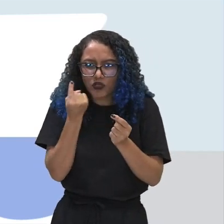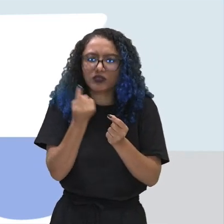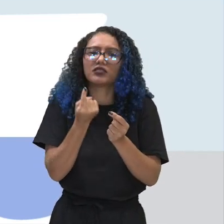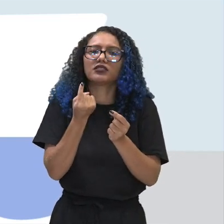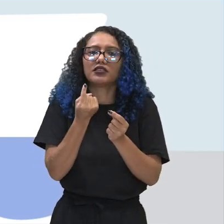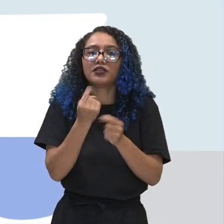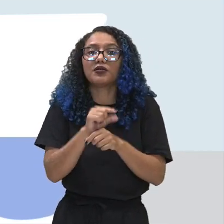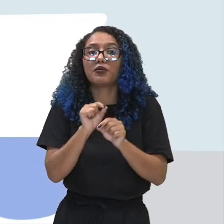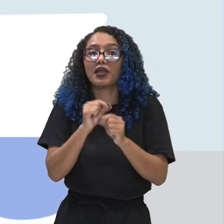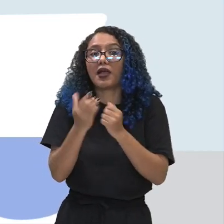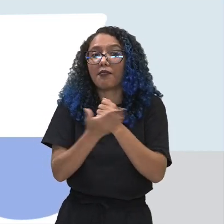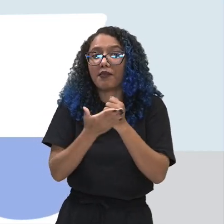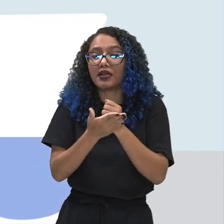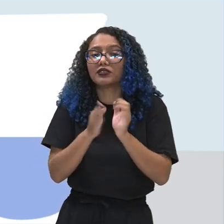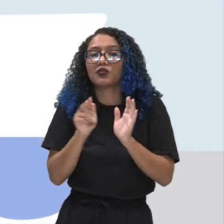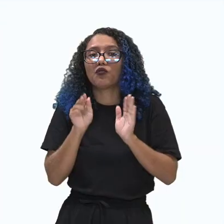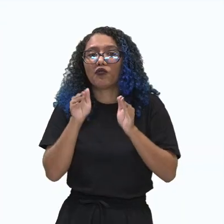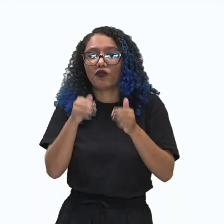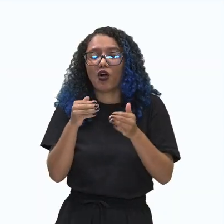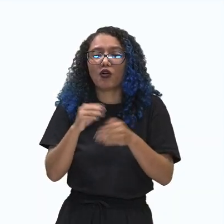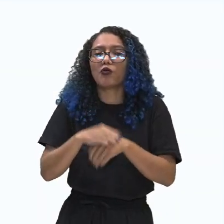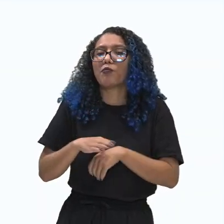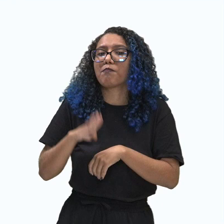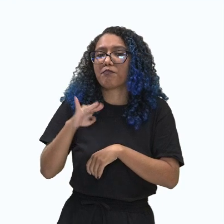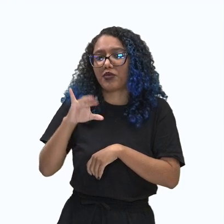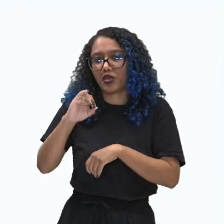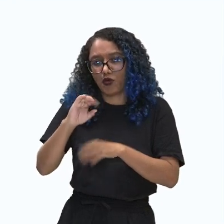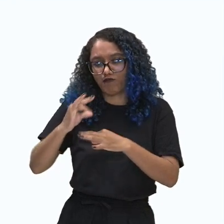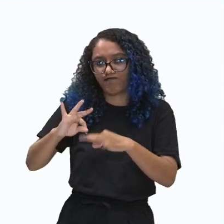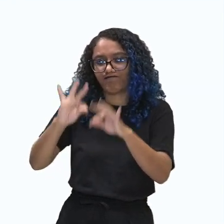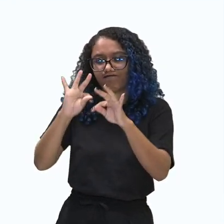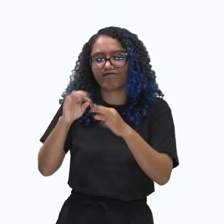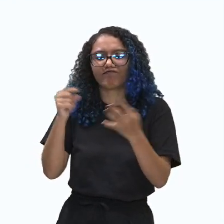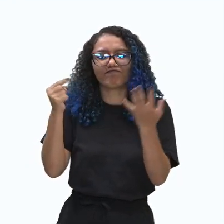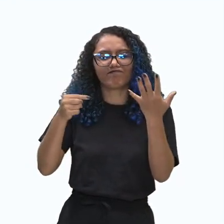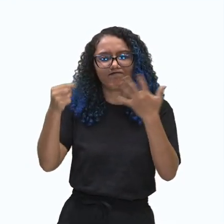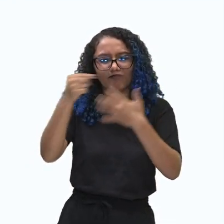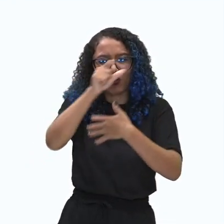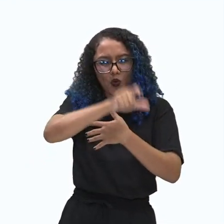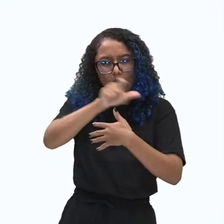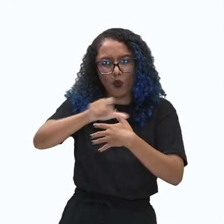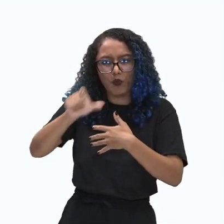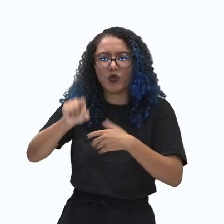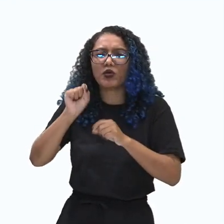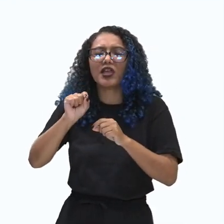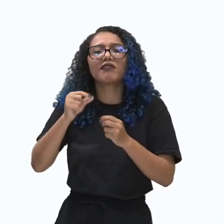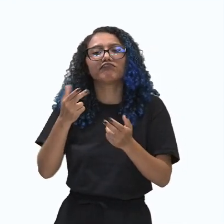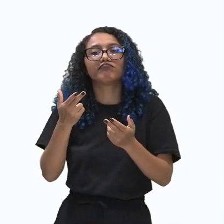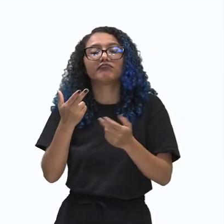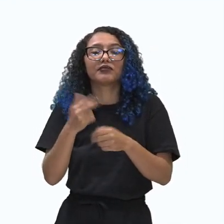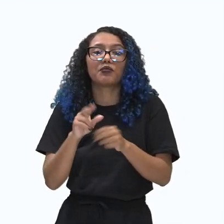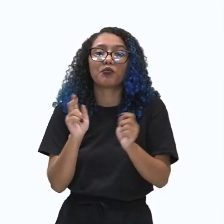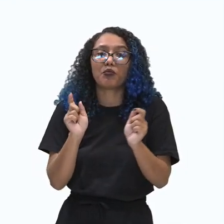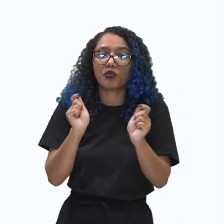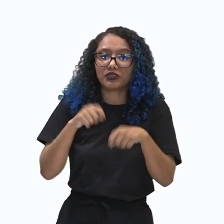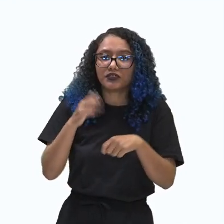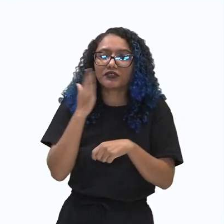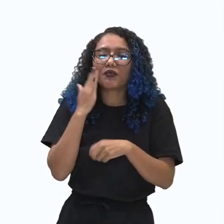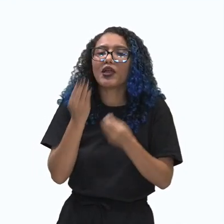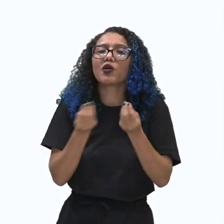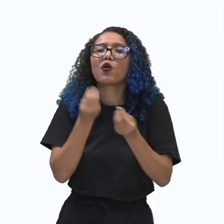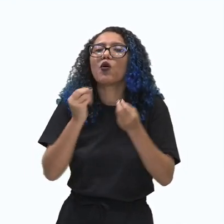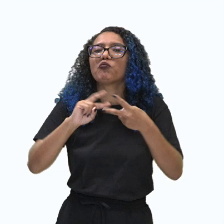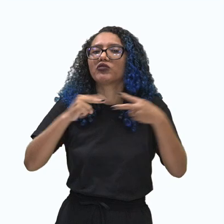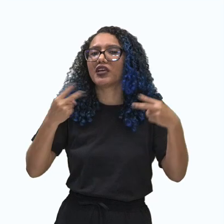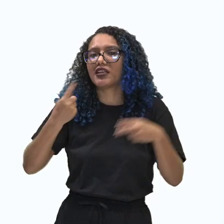da biotecnologia. Graças a esses pioneiros, hoje podemos desvendar os segredos do nosso DNA